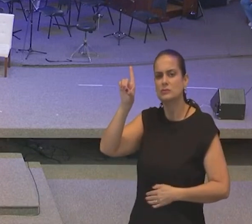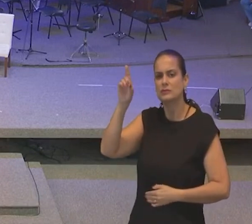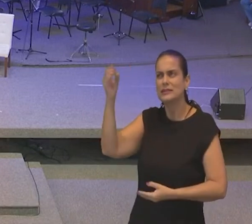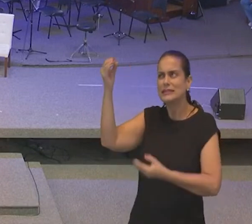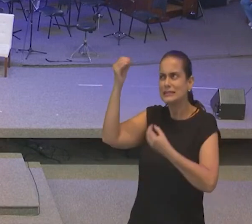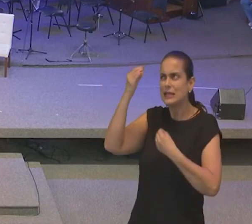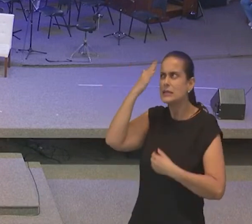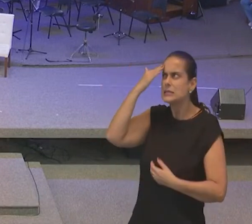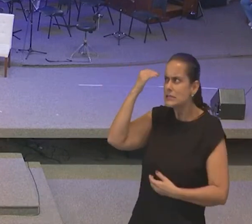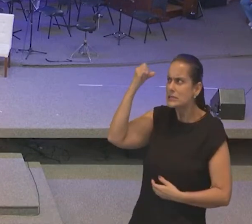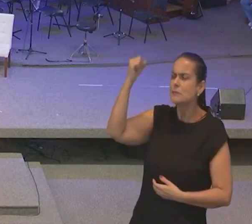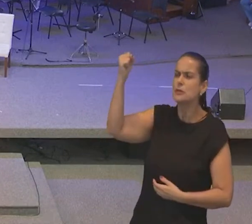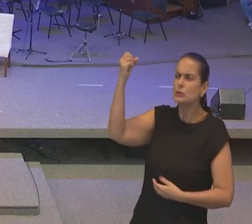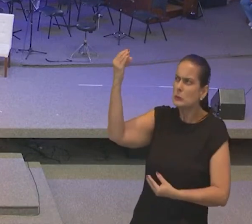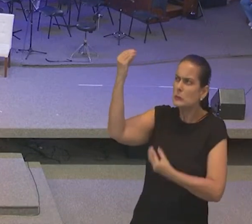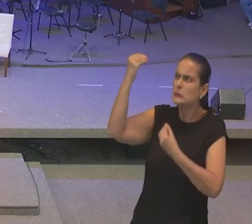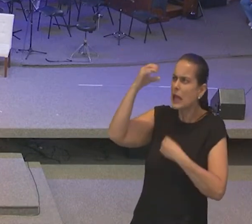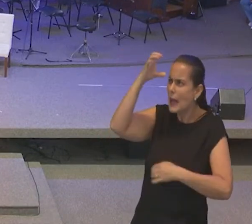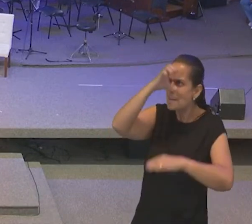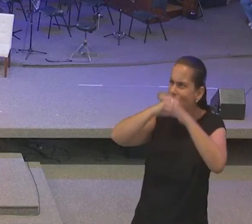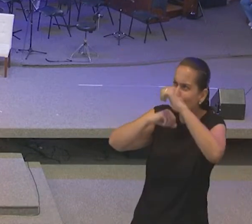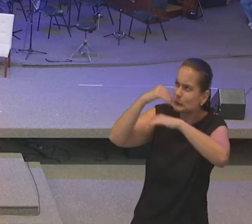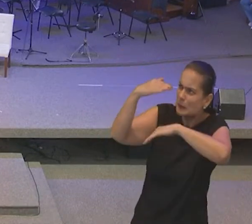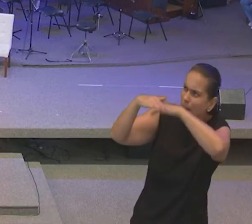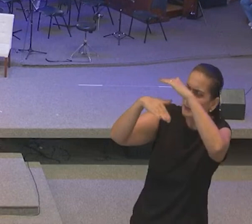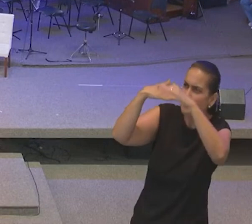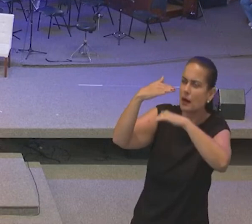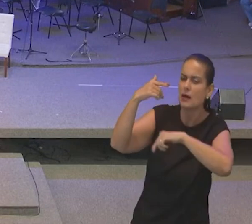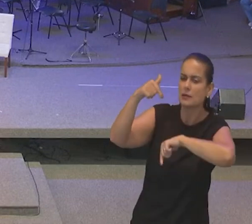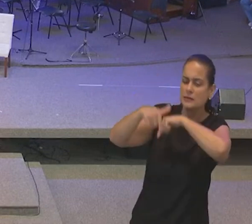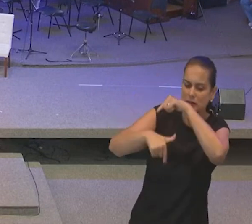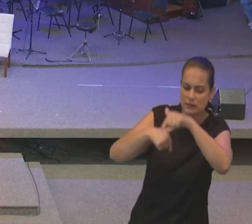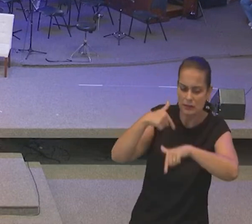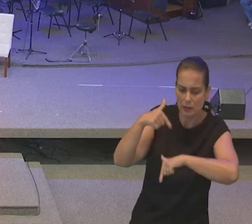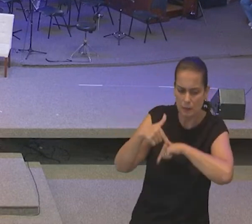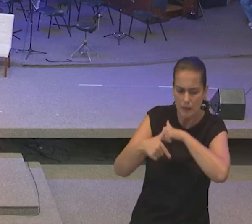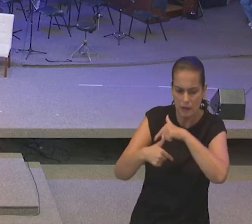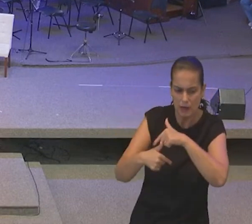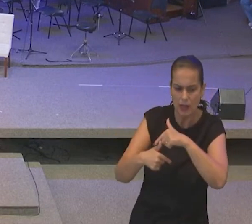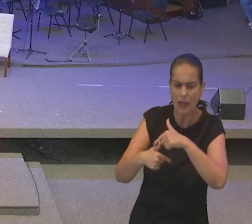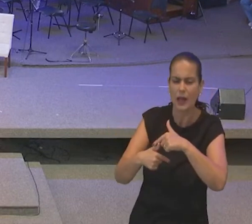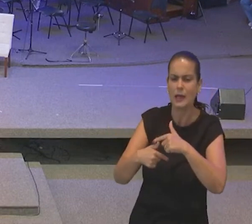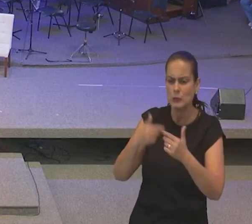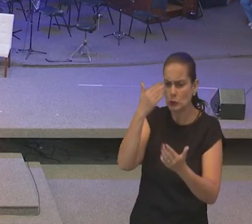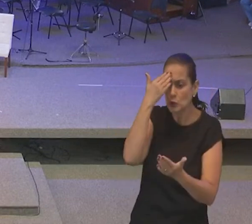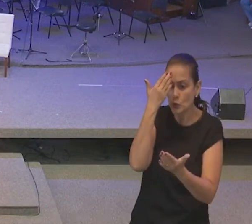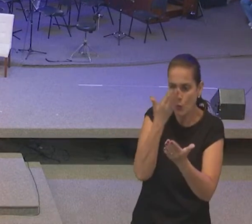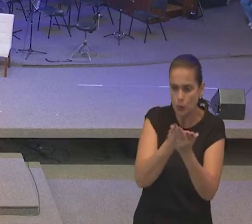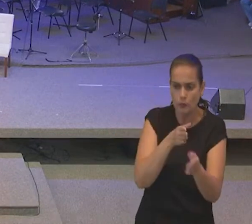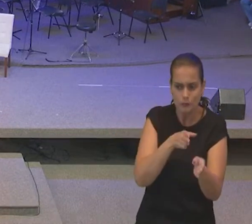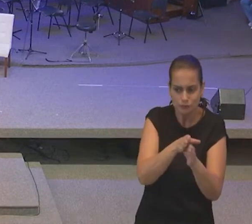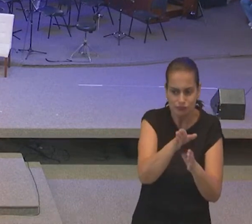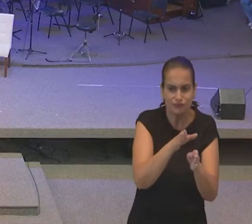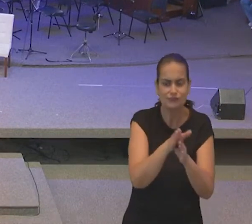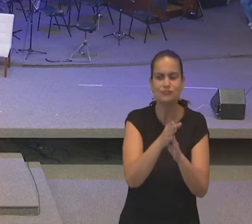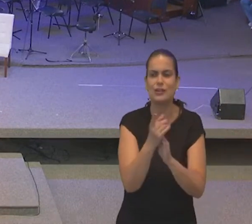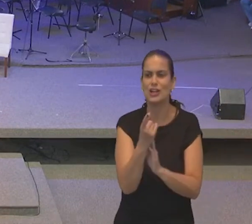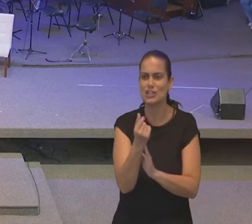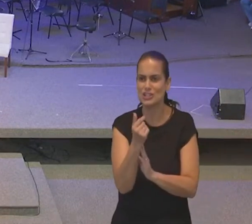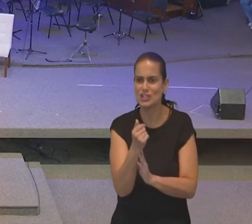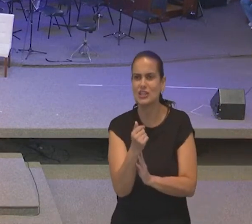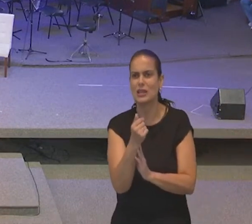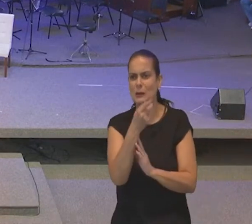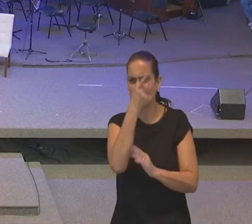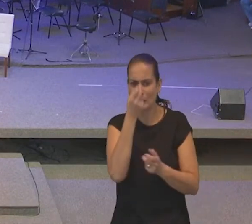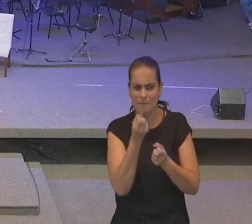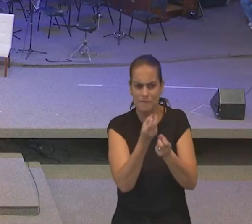muita sabedoria e muito aprendizado, trabalhar ganhando confiança de cliente, com dinheiro de cliente. Então